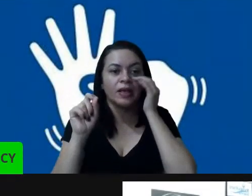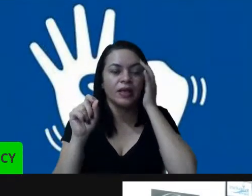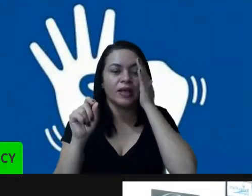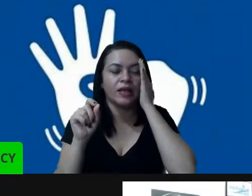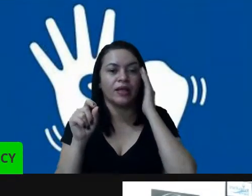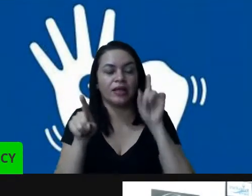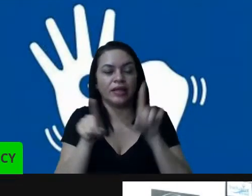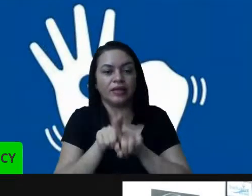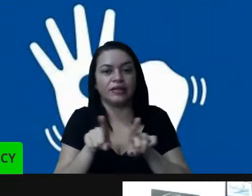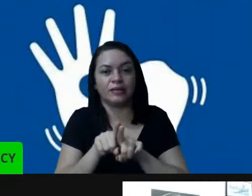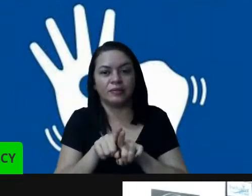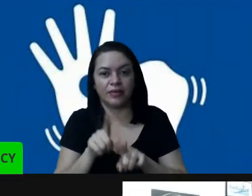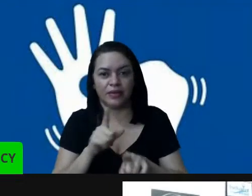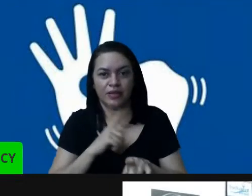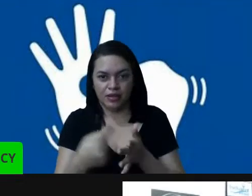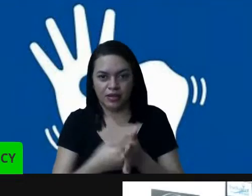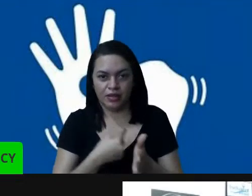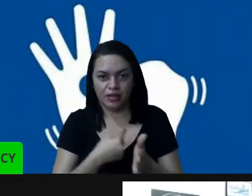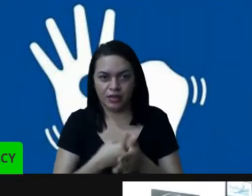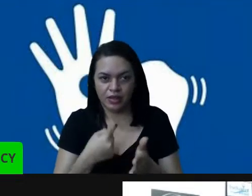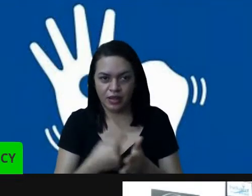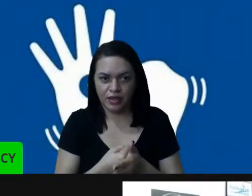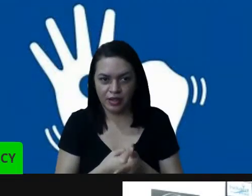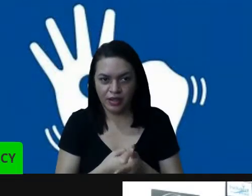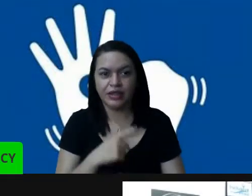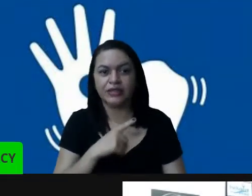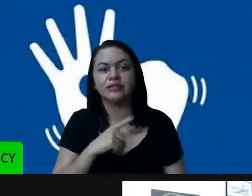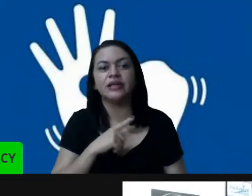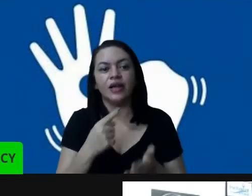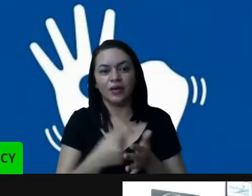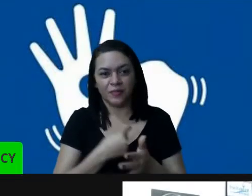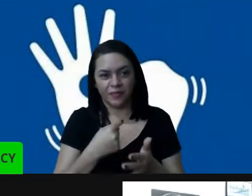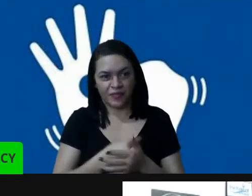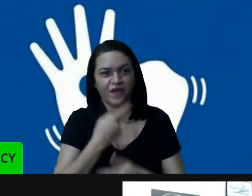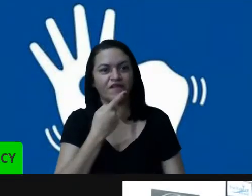aí, Carlivan? tem algumas salas, eu já fazer aqui.